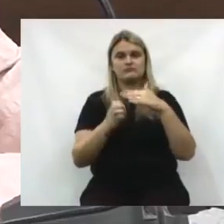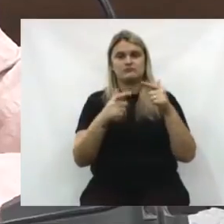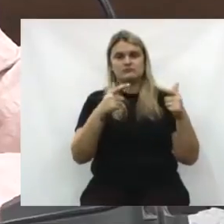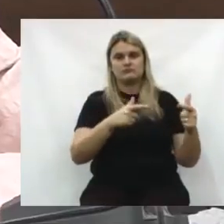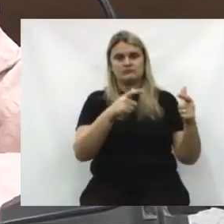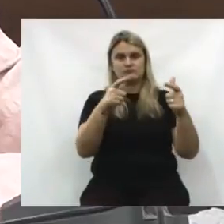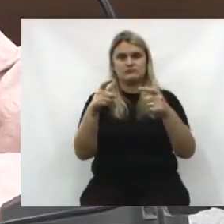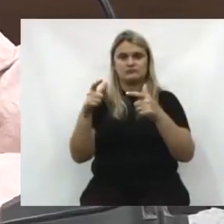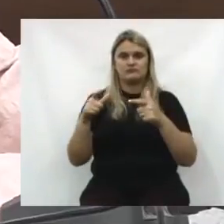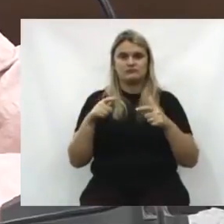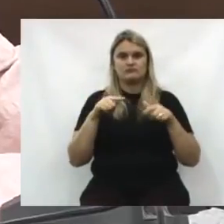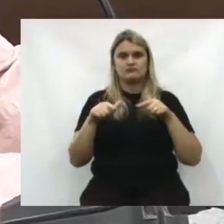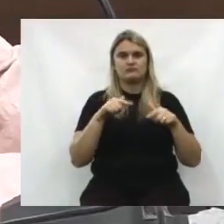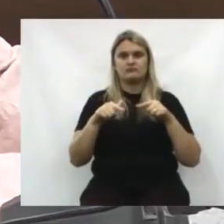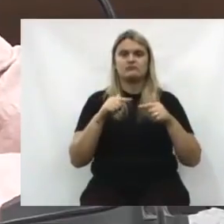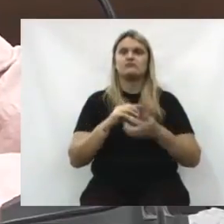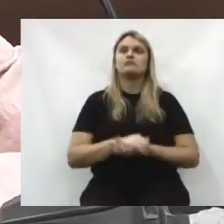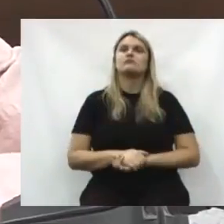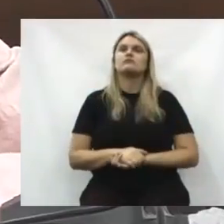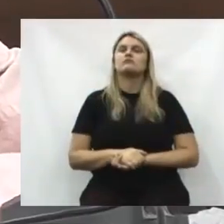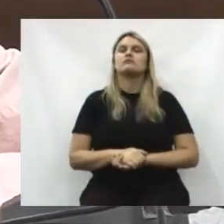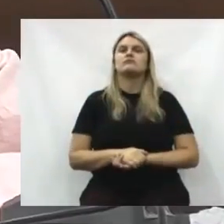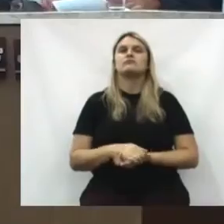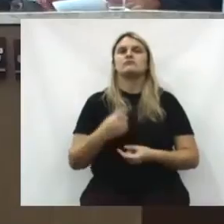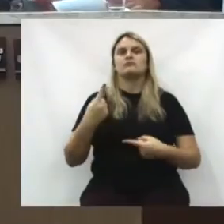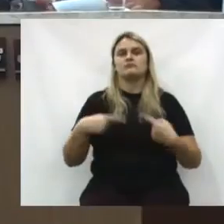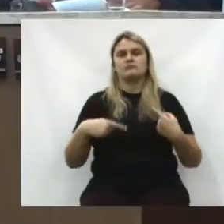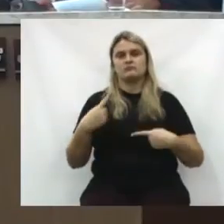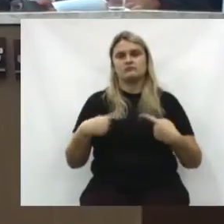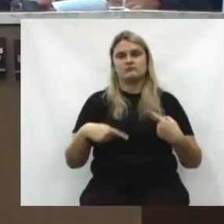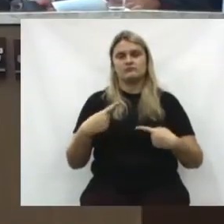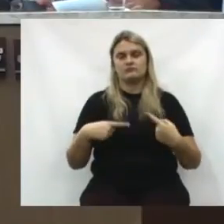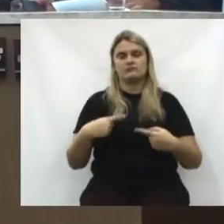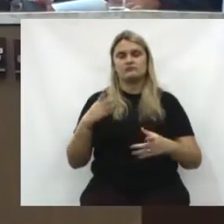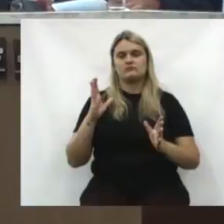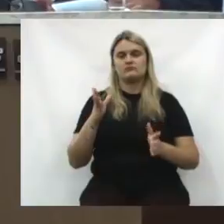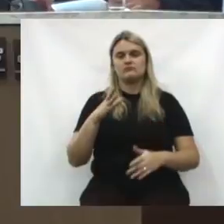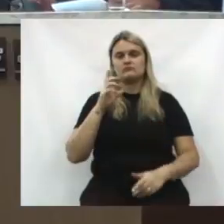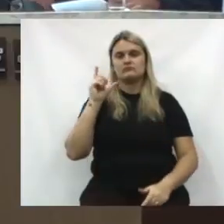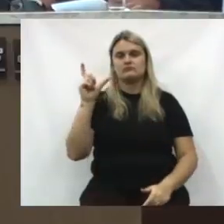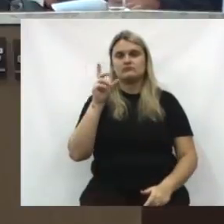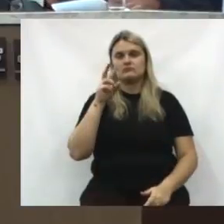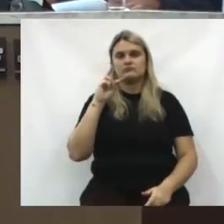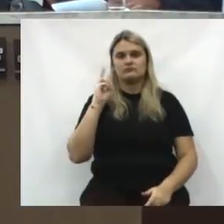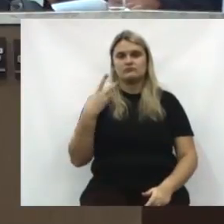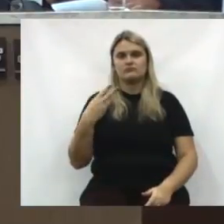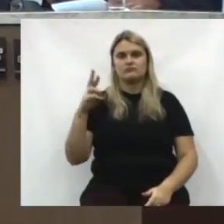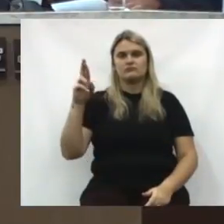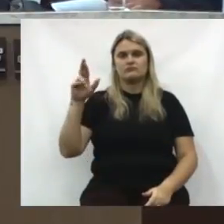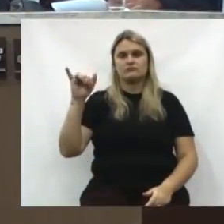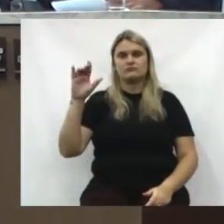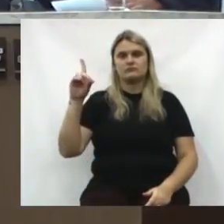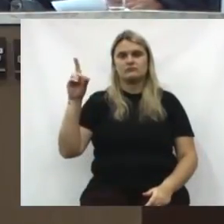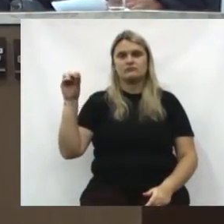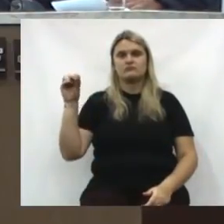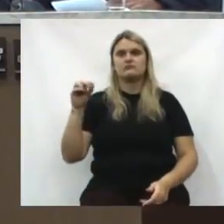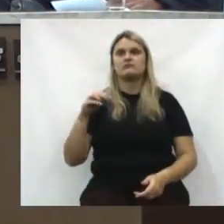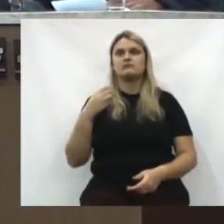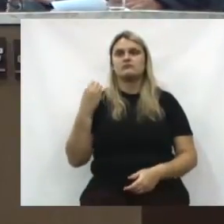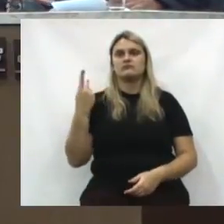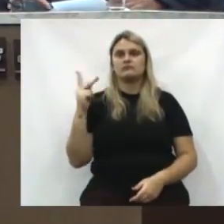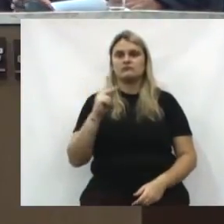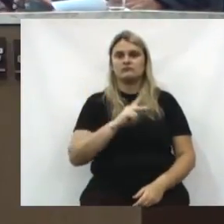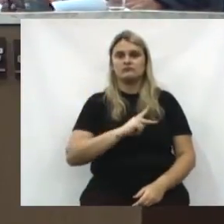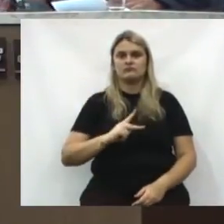empresas localizadas na região. Em discussão, com a palavra o vereador